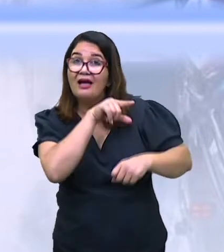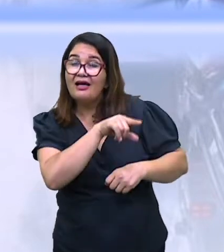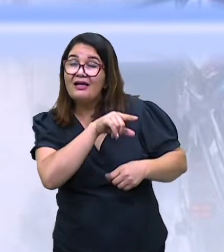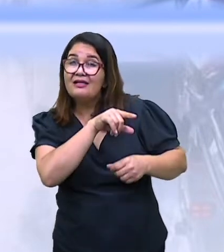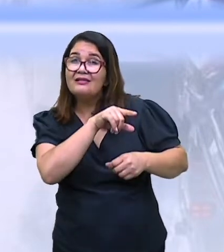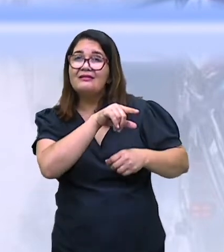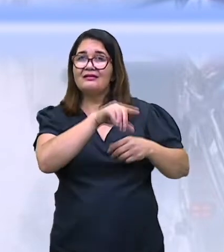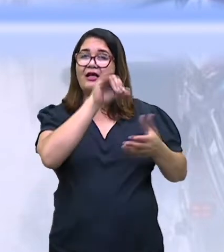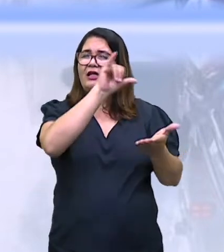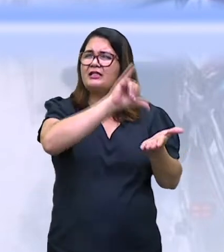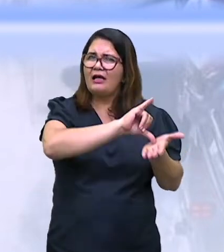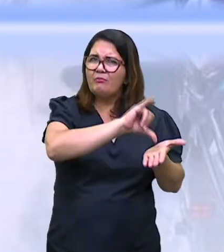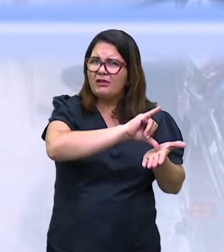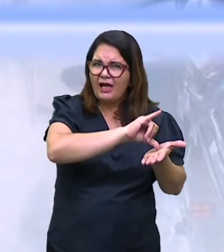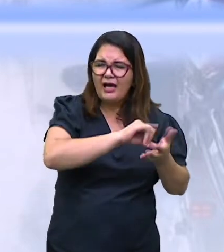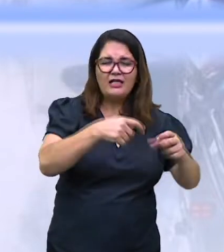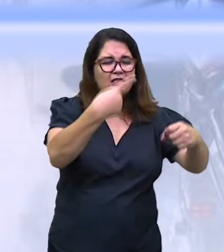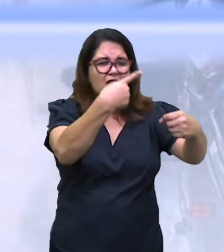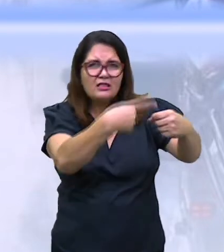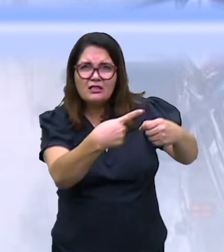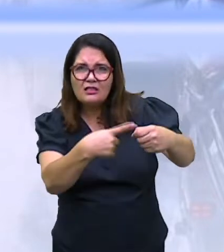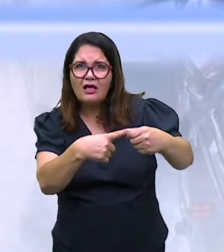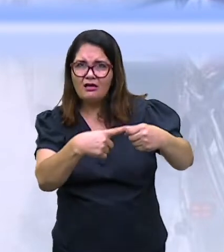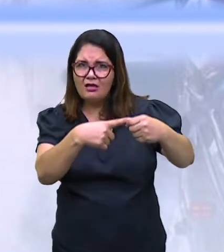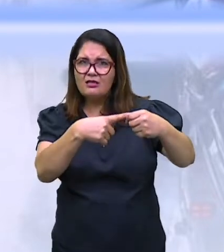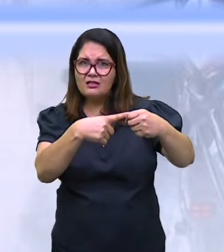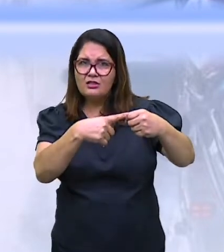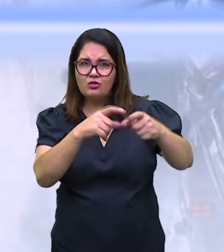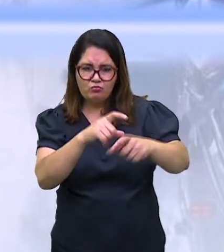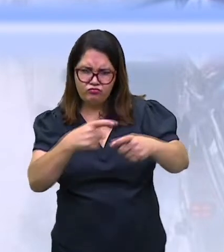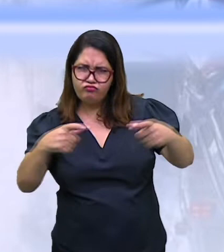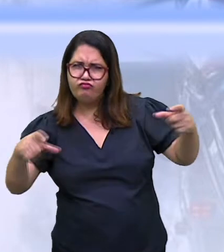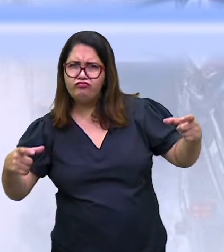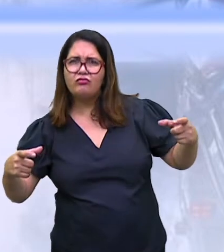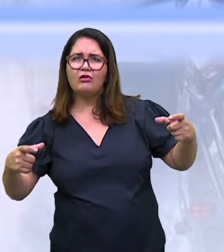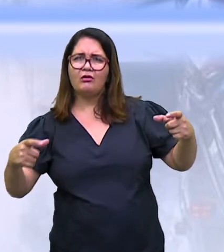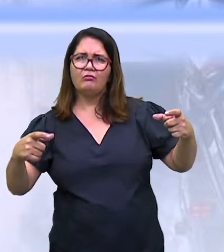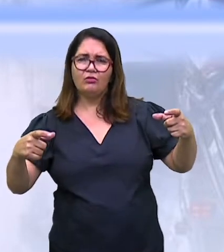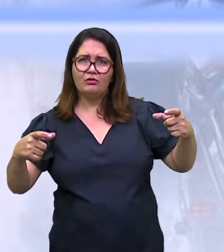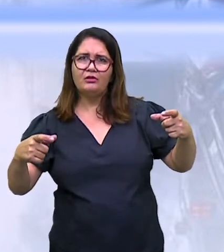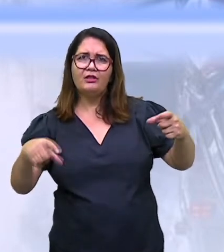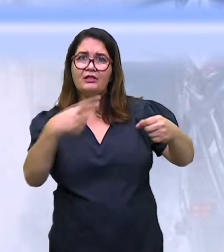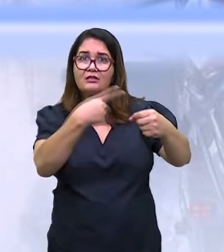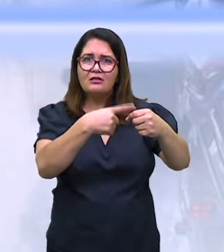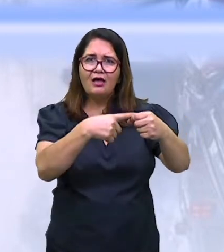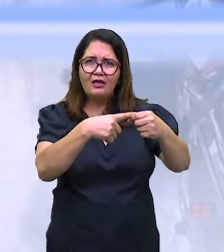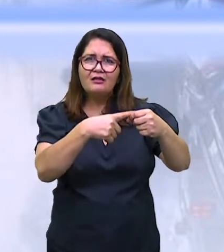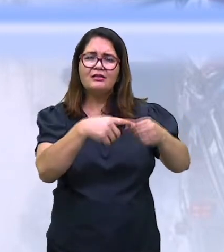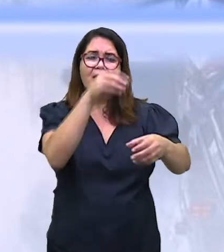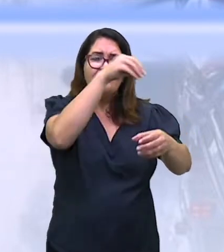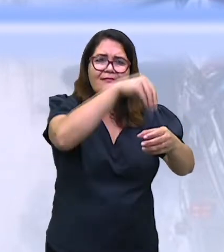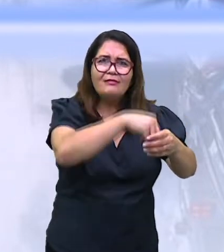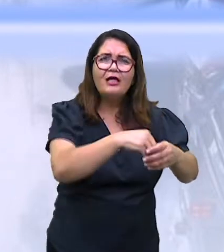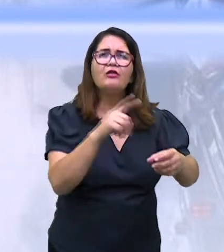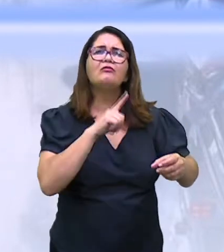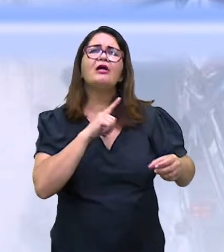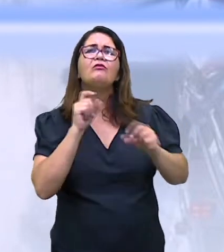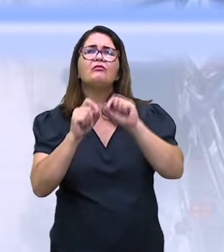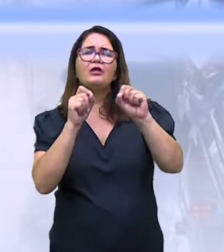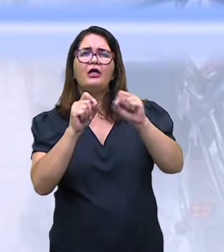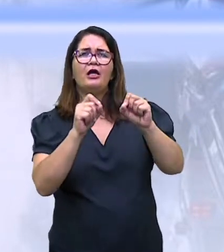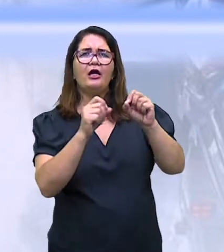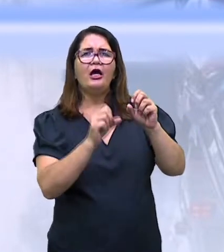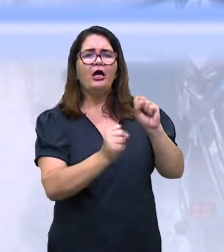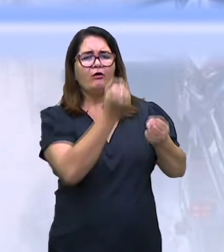de evitar um acúmulo de poluentes no ar, fazendo o rodízio da circulação dos